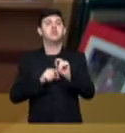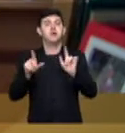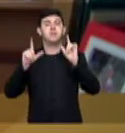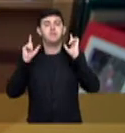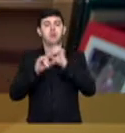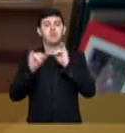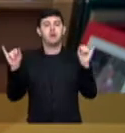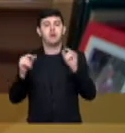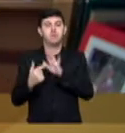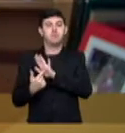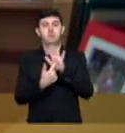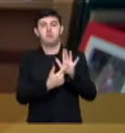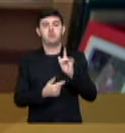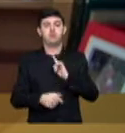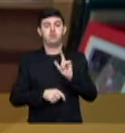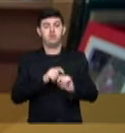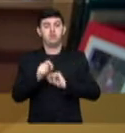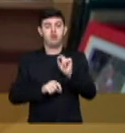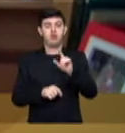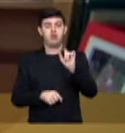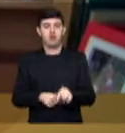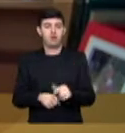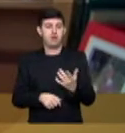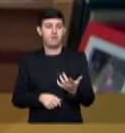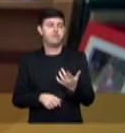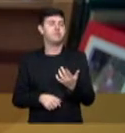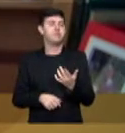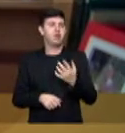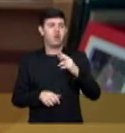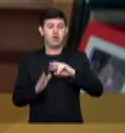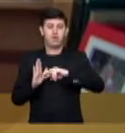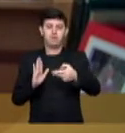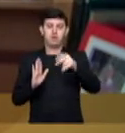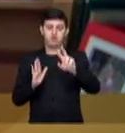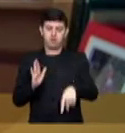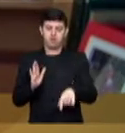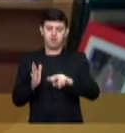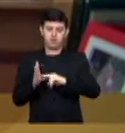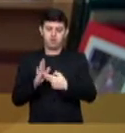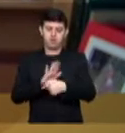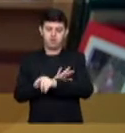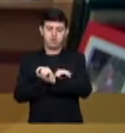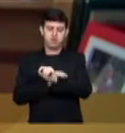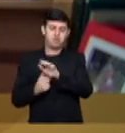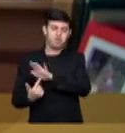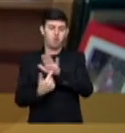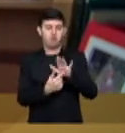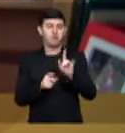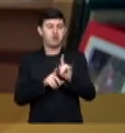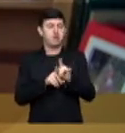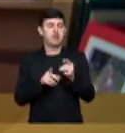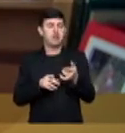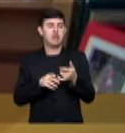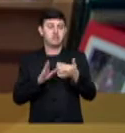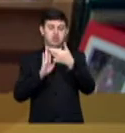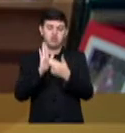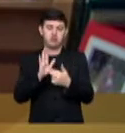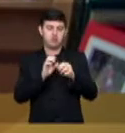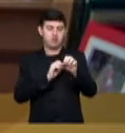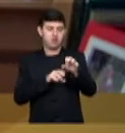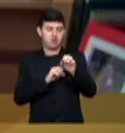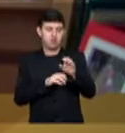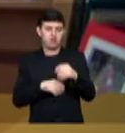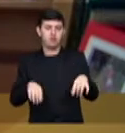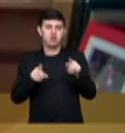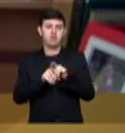se aplica aqui, a hipótese aqui é de dar diretrizes educacionais no segundo lar